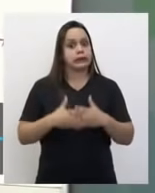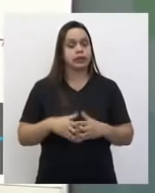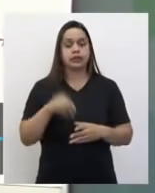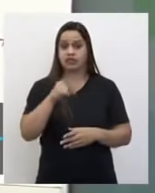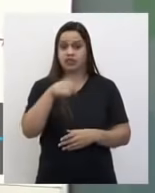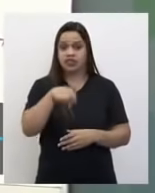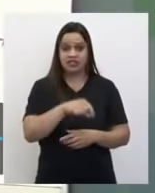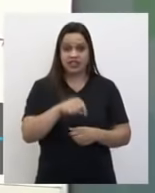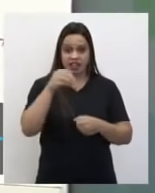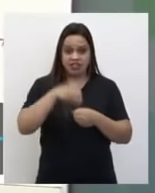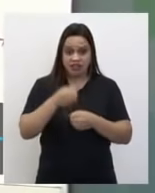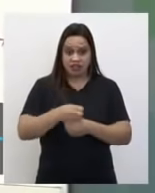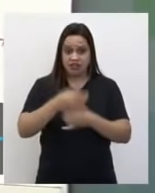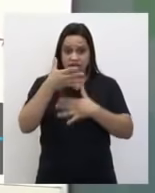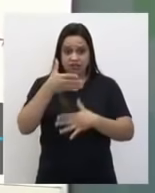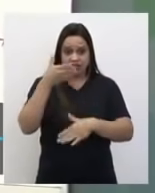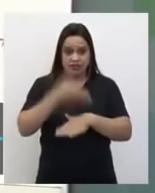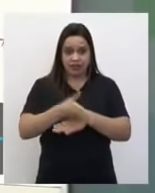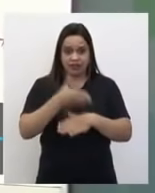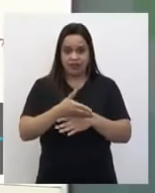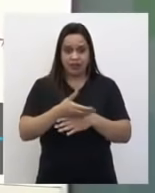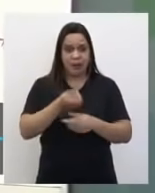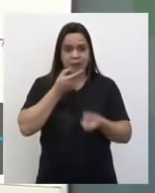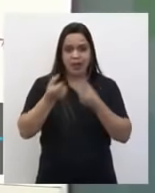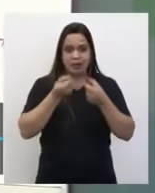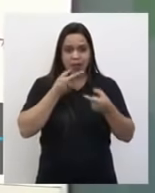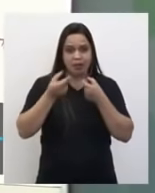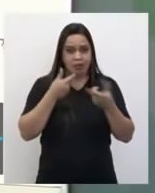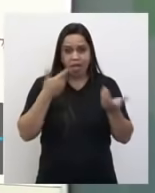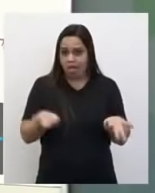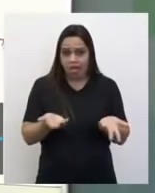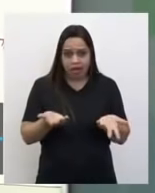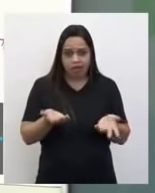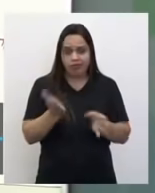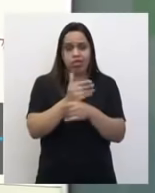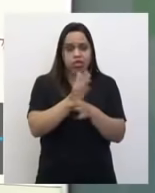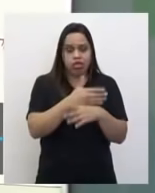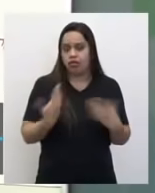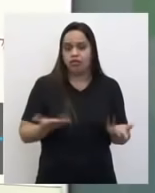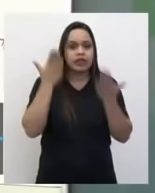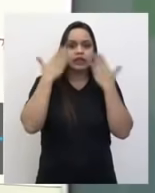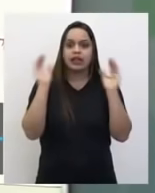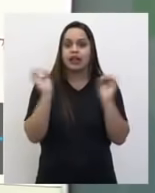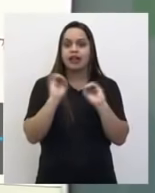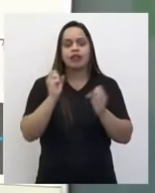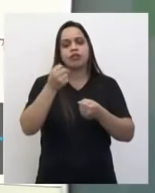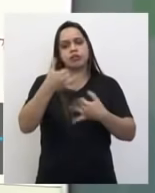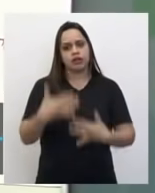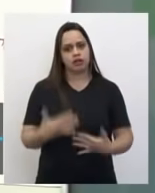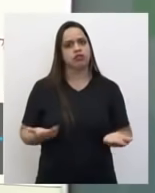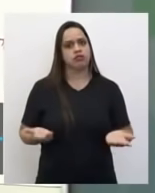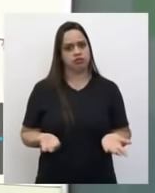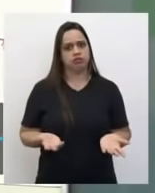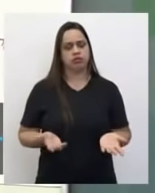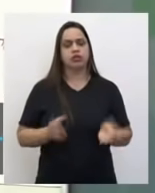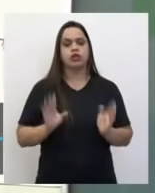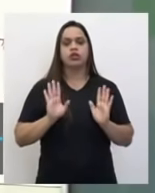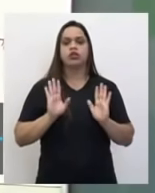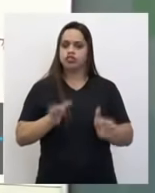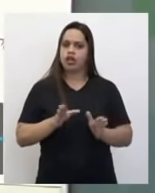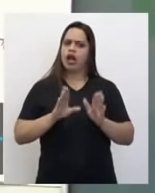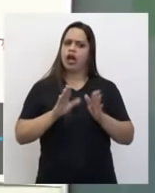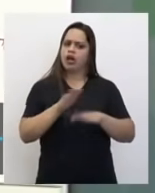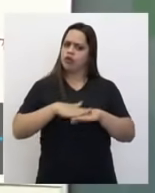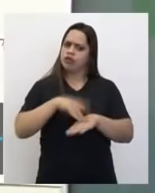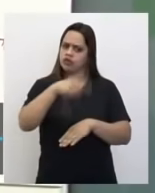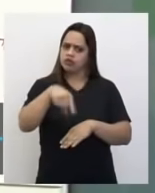chats zoando, vocês não vão entender nada do que a gente tá passando aqui. E mesmo assim, a gente já conversou com vocês sobre essa questão